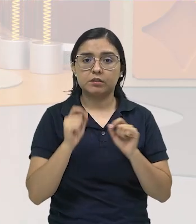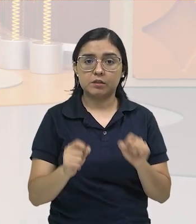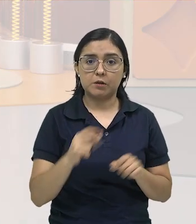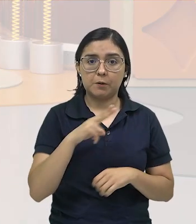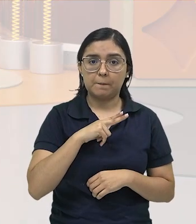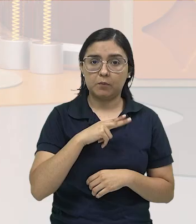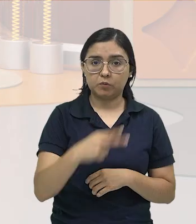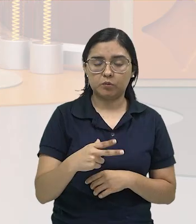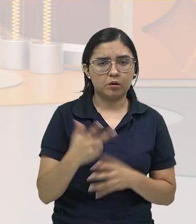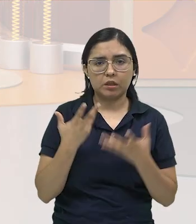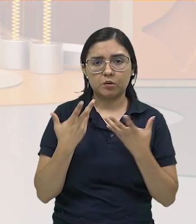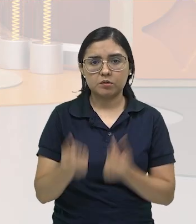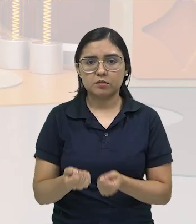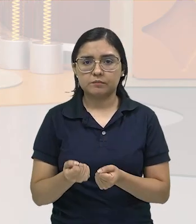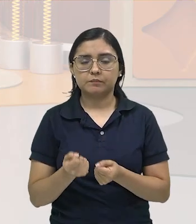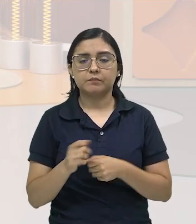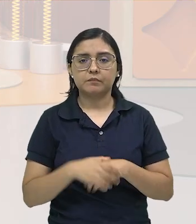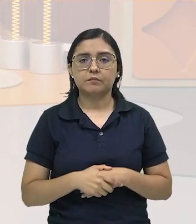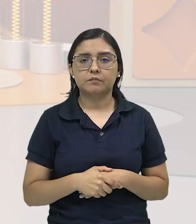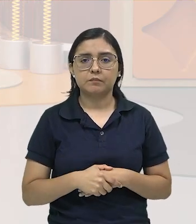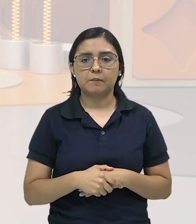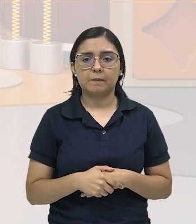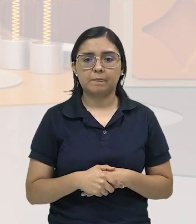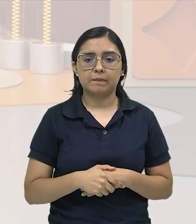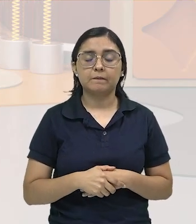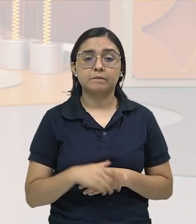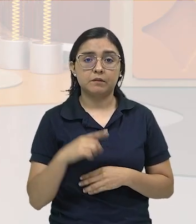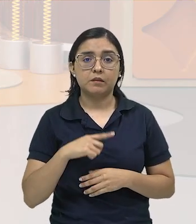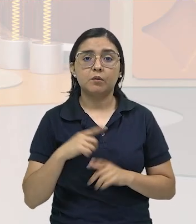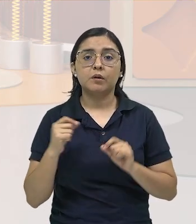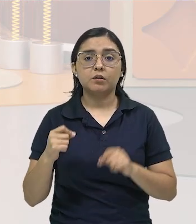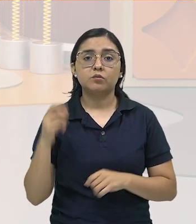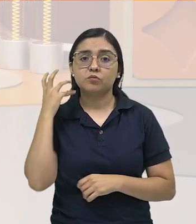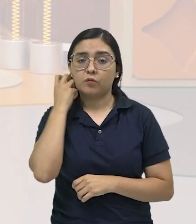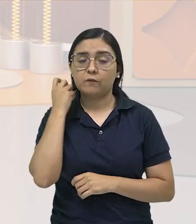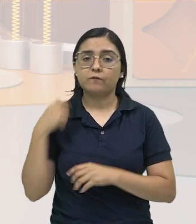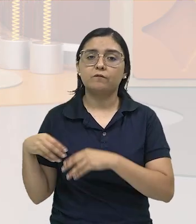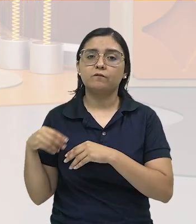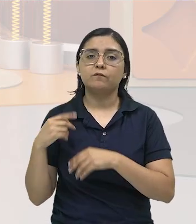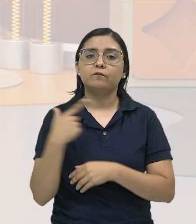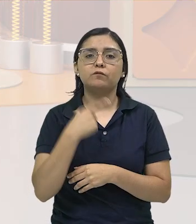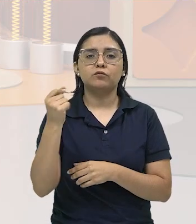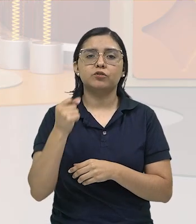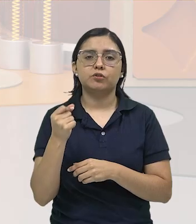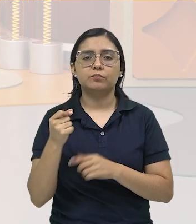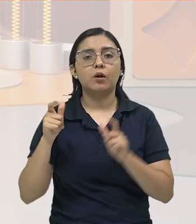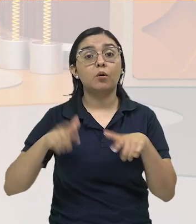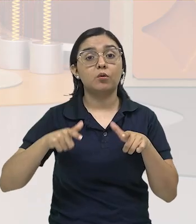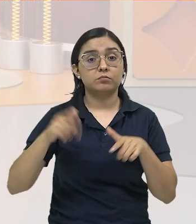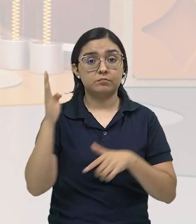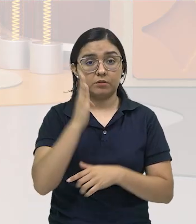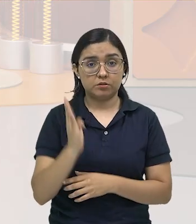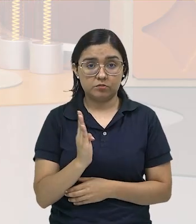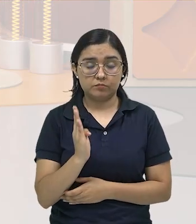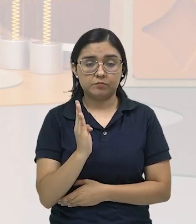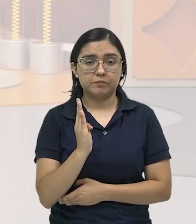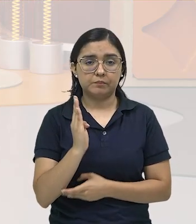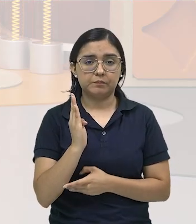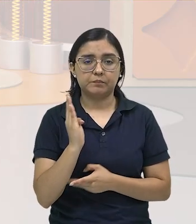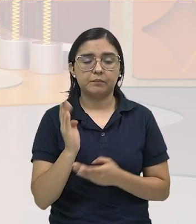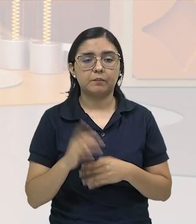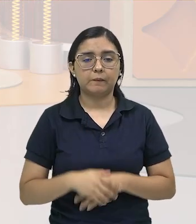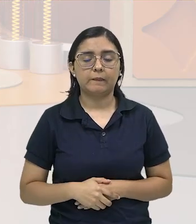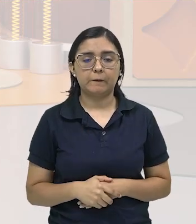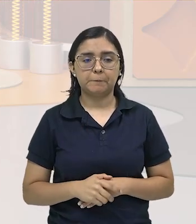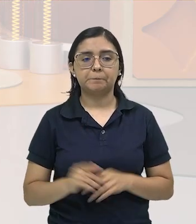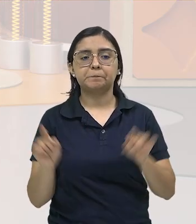furou esse bloqueio, fugiu para onde? Para cá, para o Brasil. Não foi? E isso, claro, que também vai